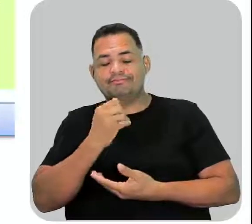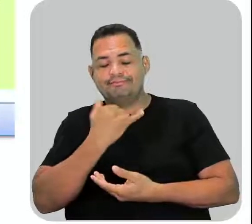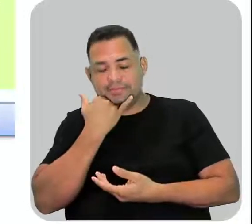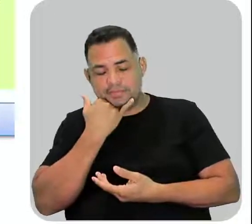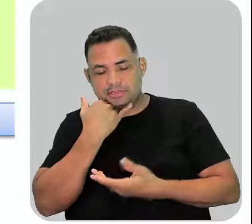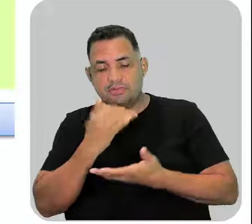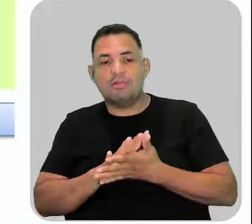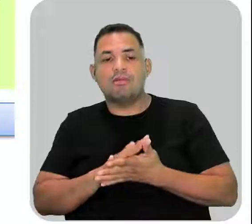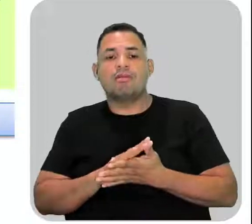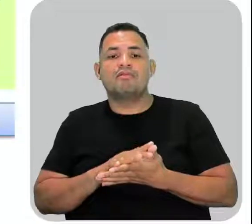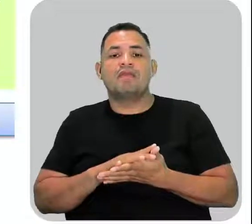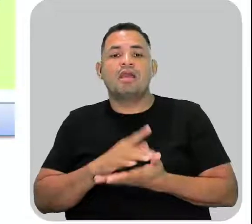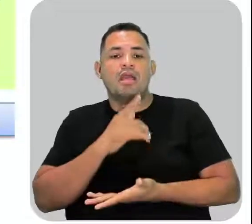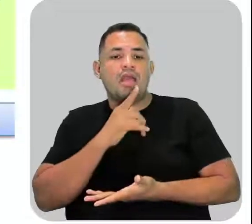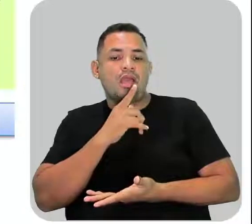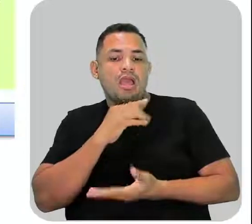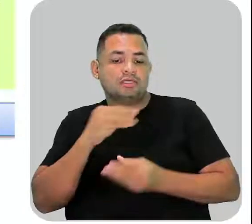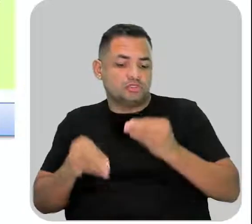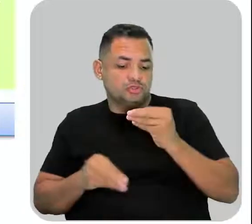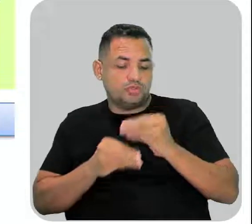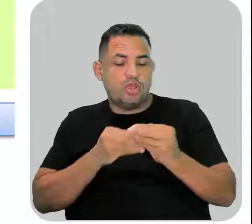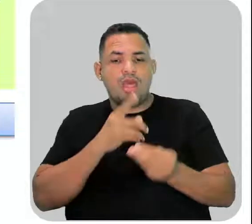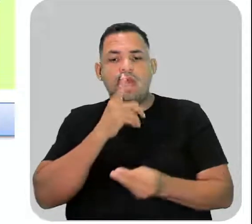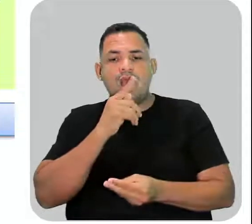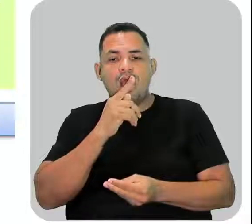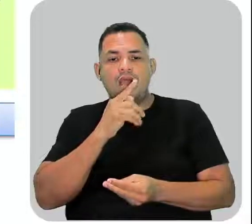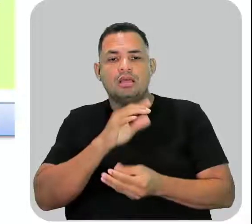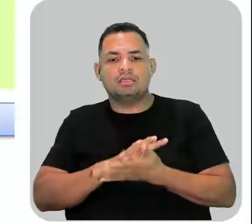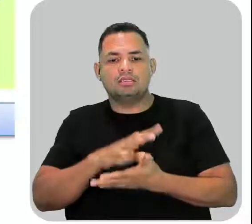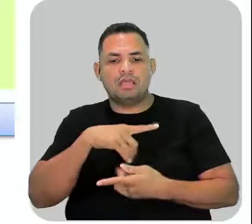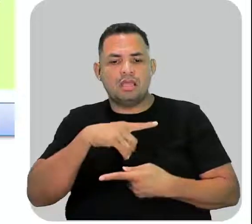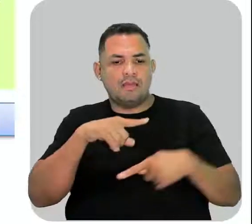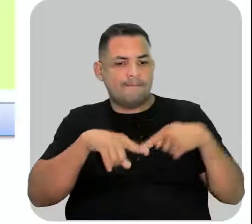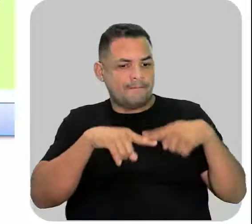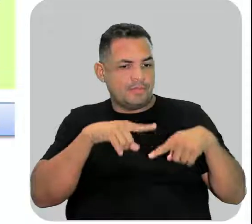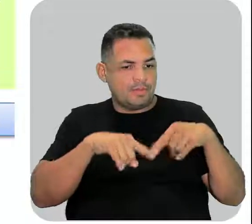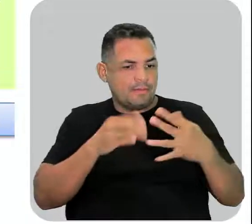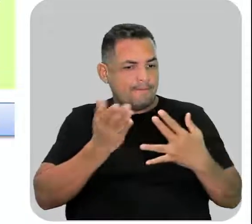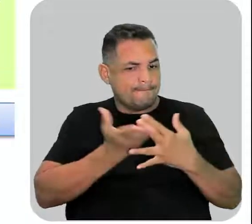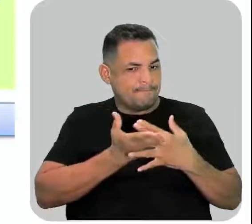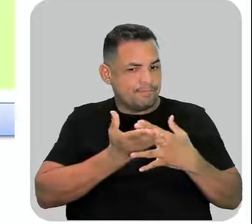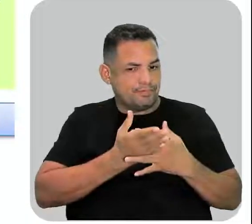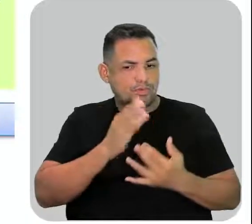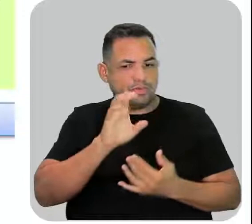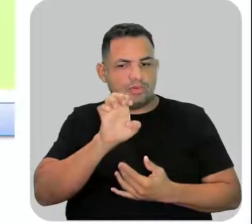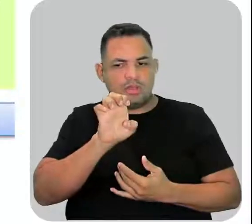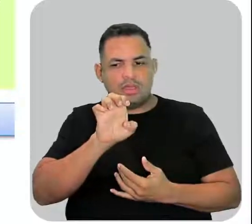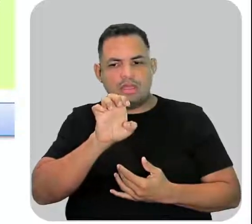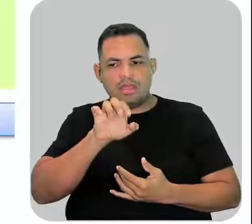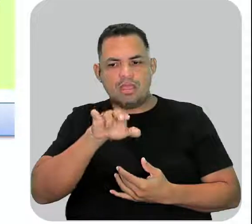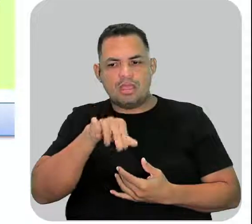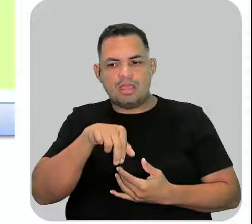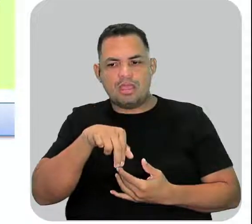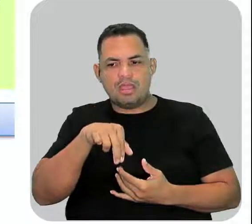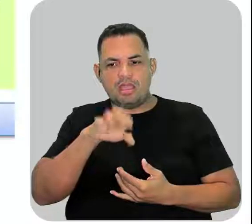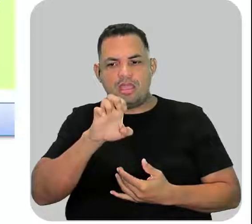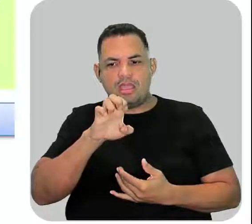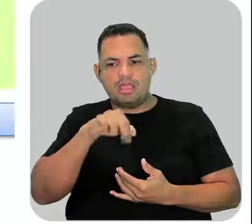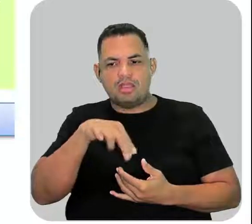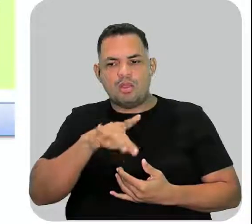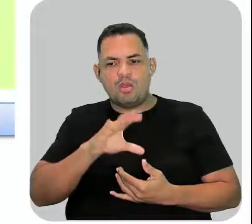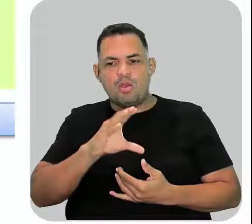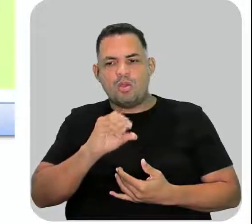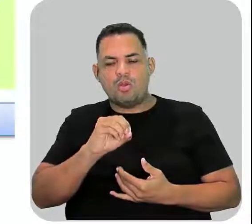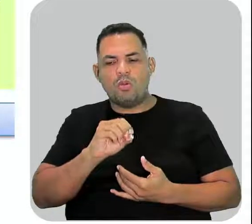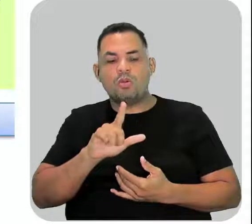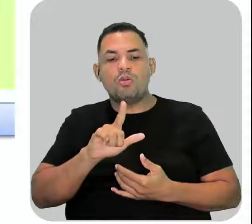hidratação do etino, a gente tem um produto intermediário, um enol, e também temos como produto